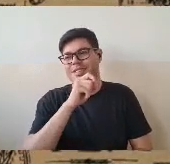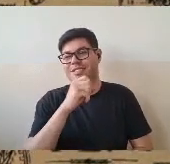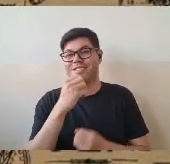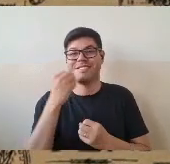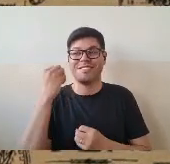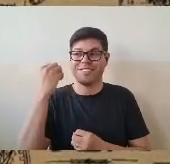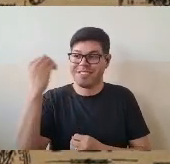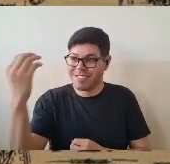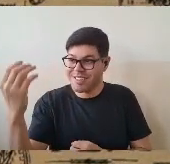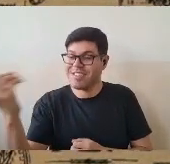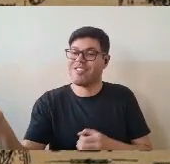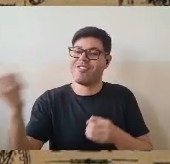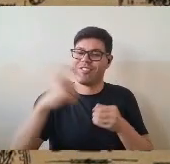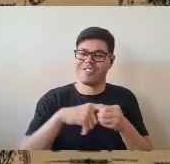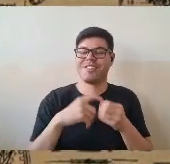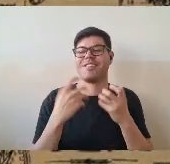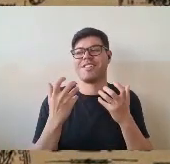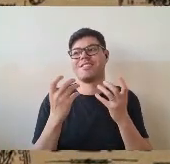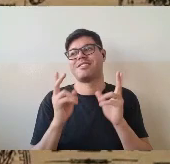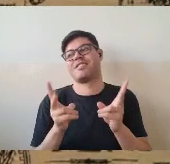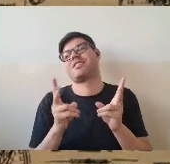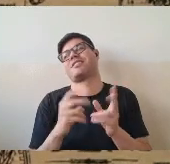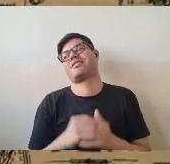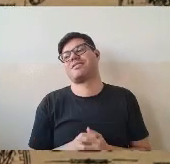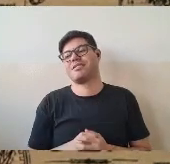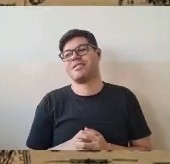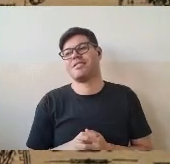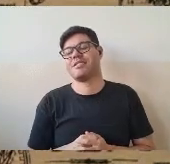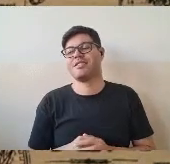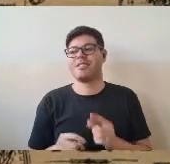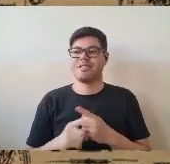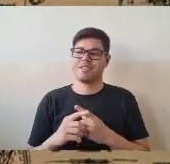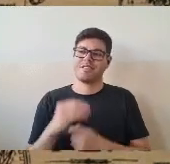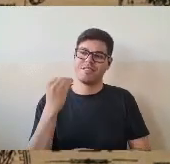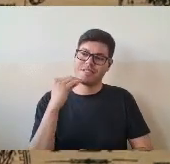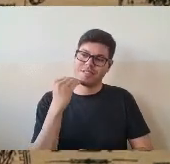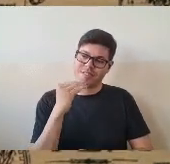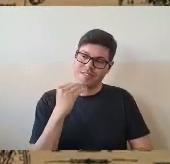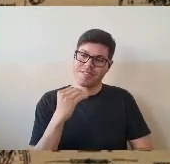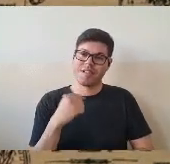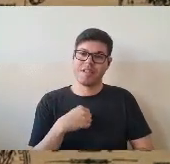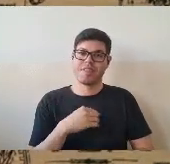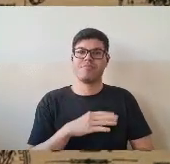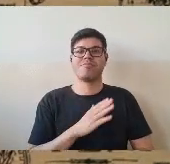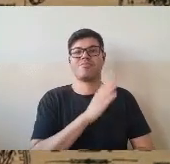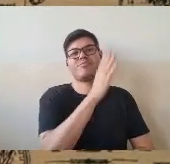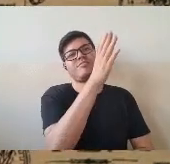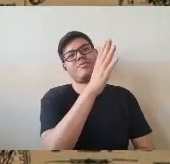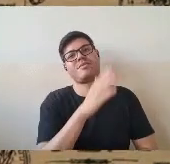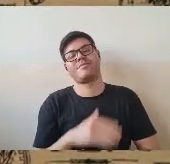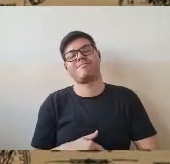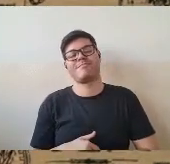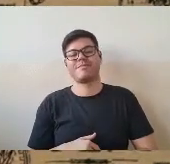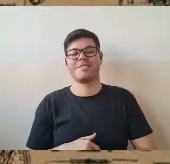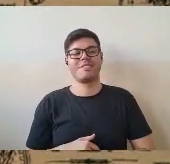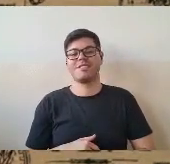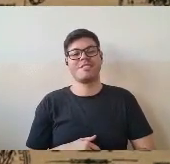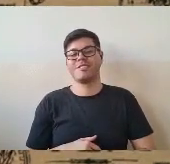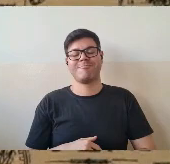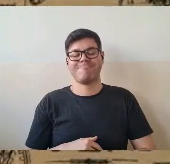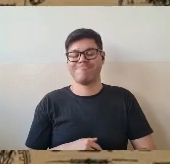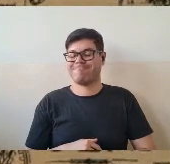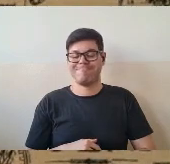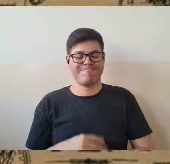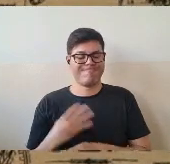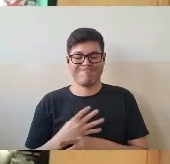síndrome aguda, entendeu? SARS. Da SARI, exatamente. Agora é SARS, né? Porque antes era... Exatamente. achava que Respiratória, síndrome